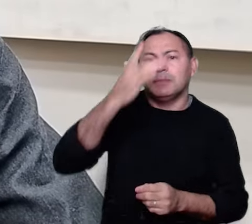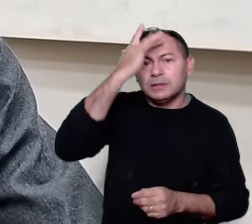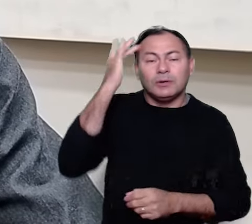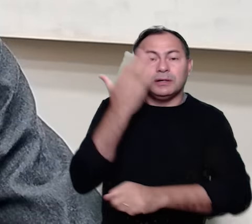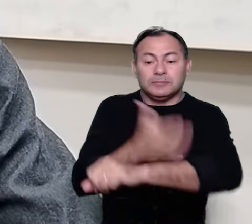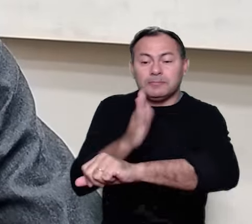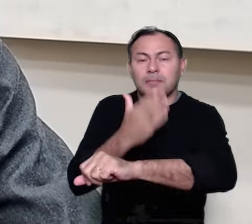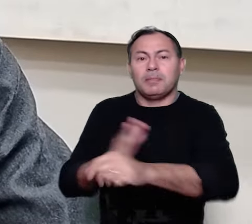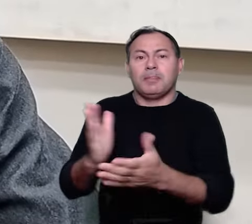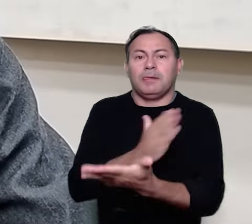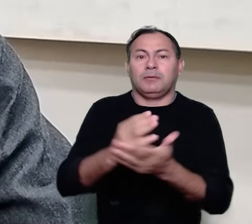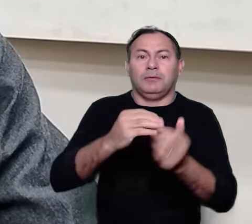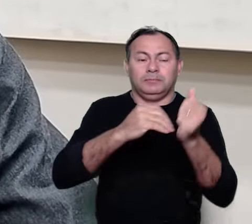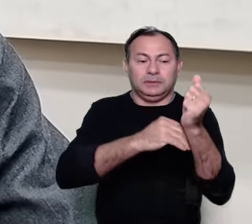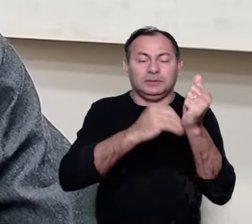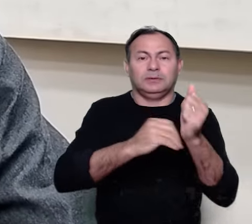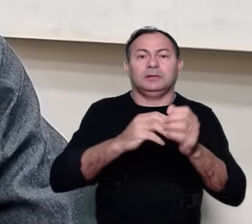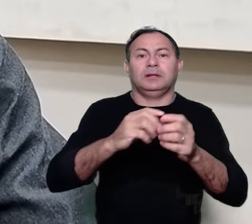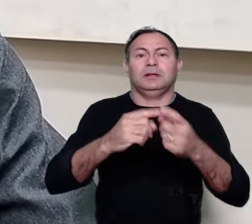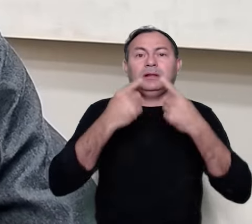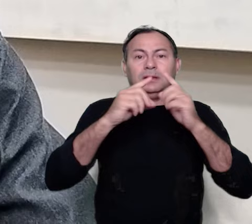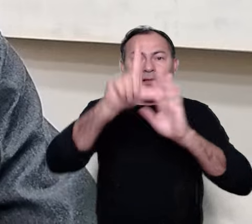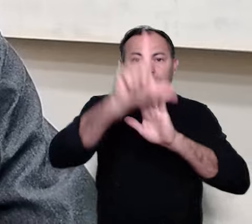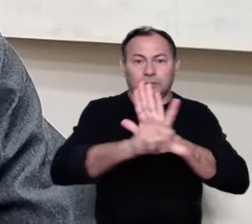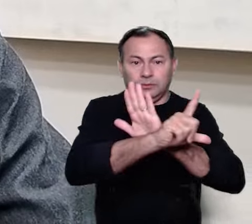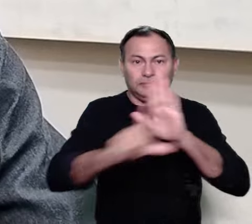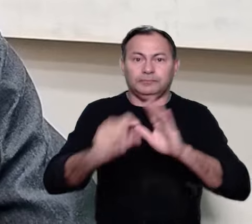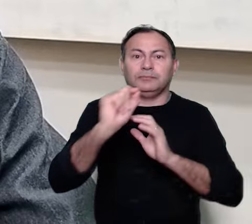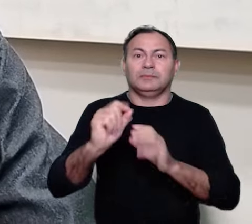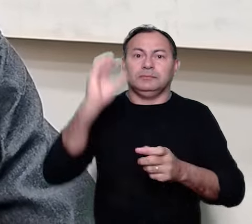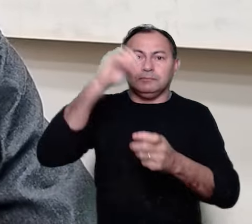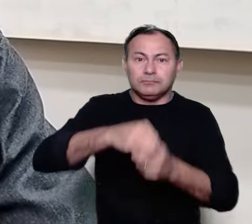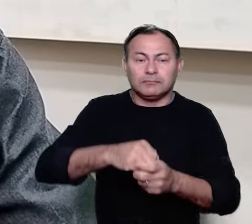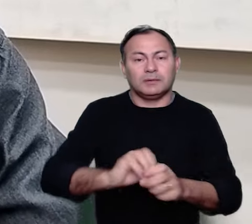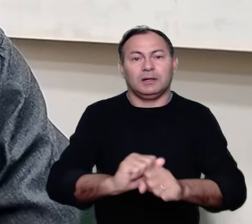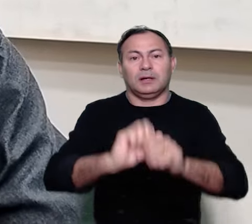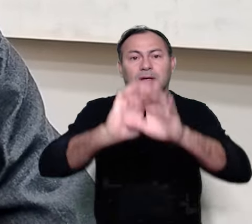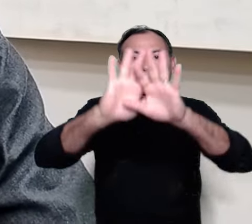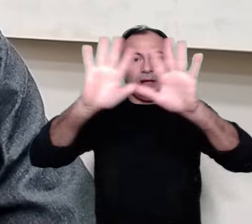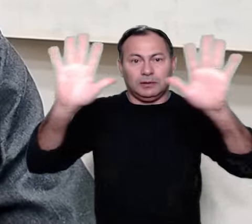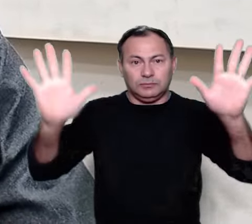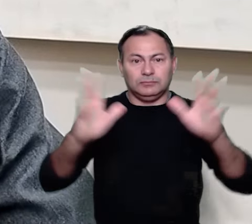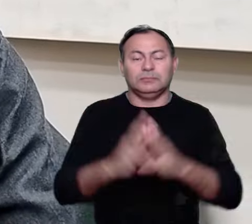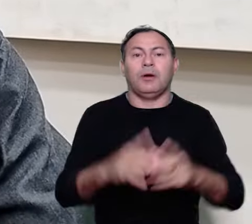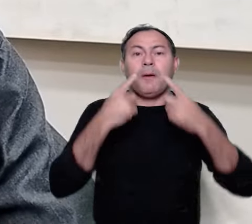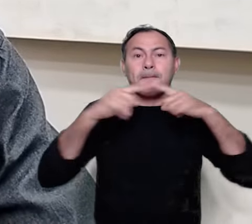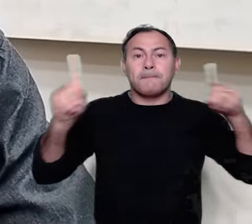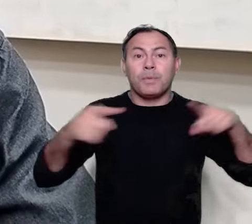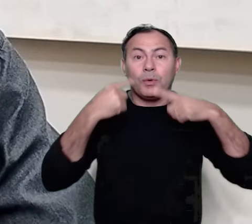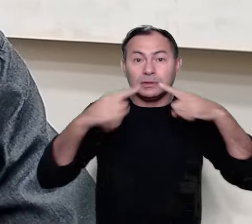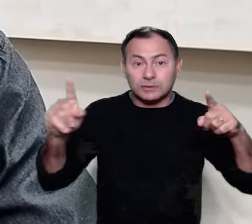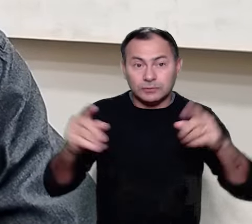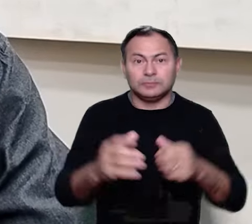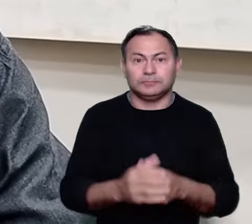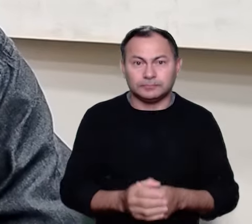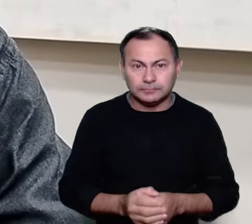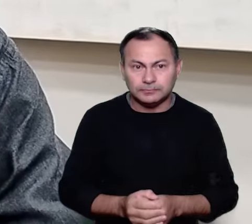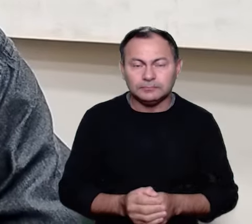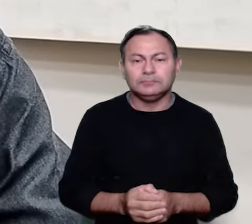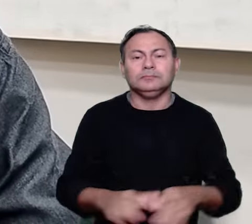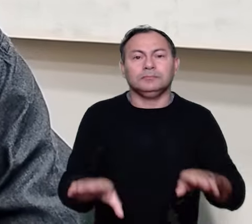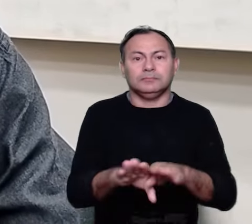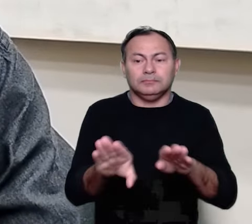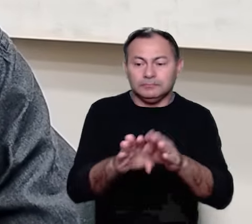todos aqueles que exercem algum ministério litúrgico, o que inclui, obviamente, os músicos.